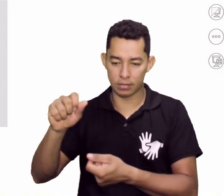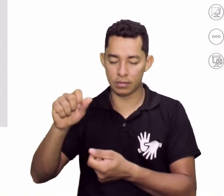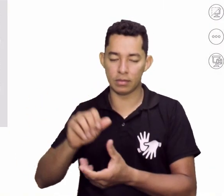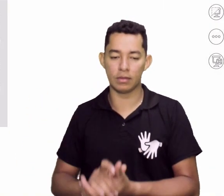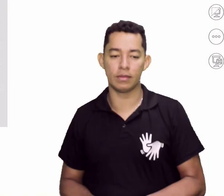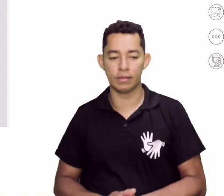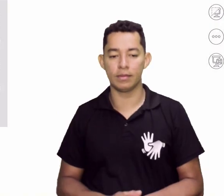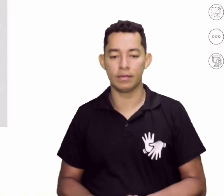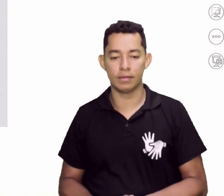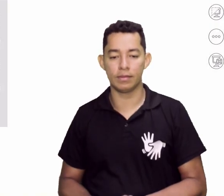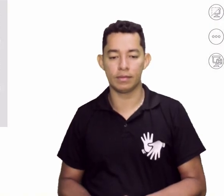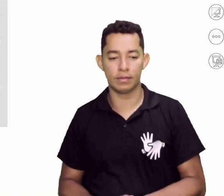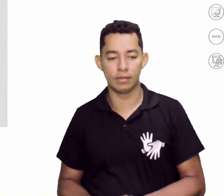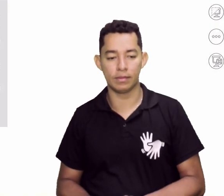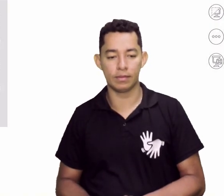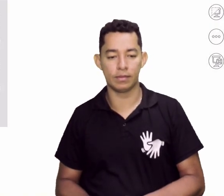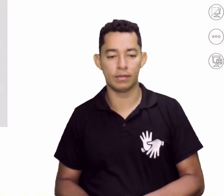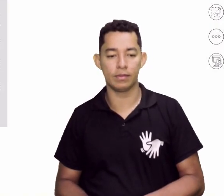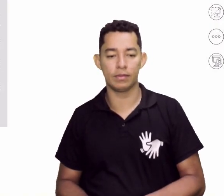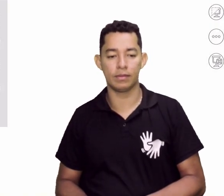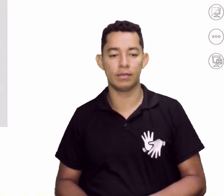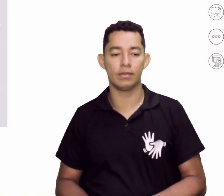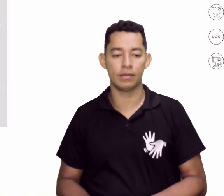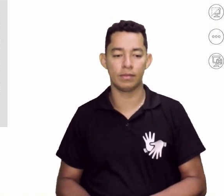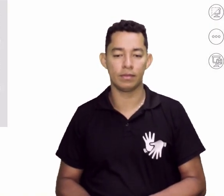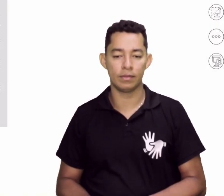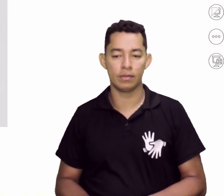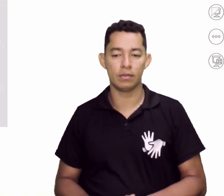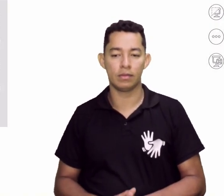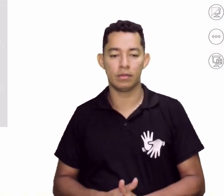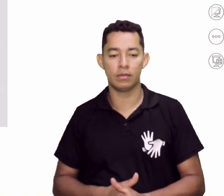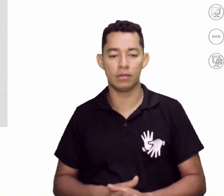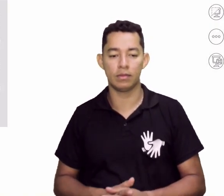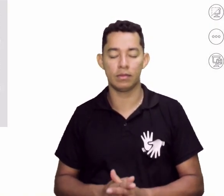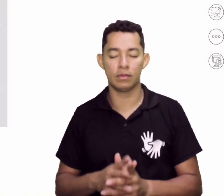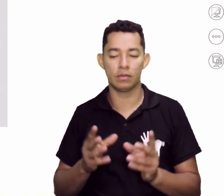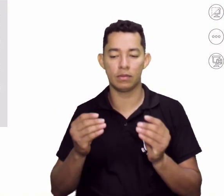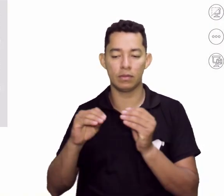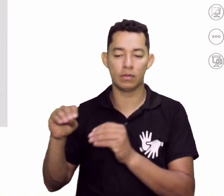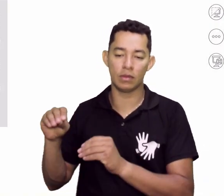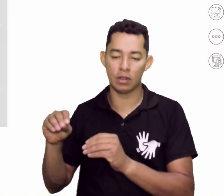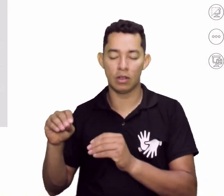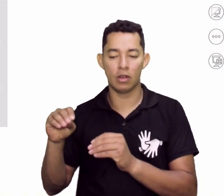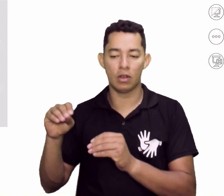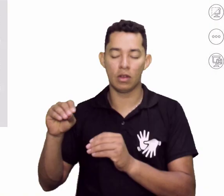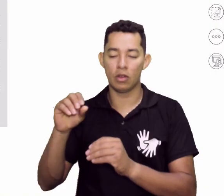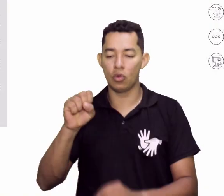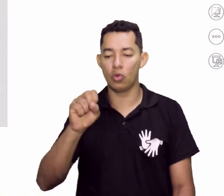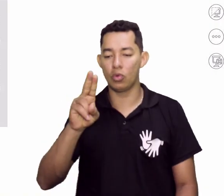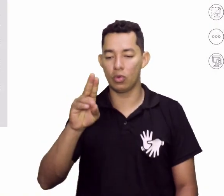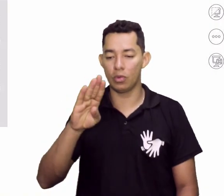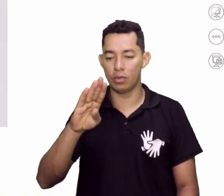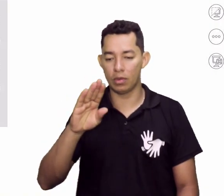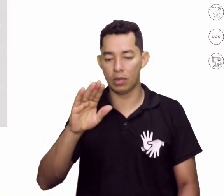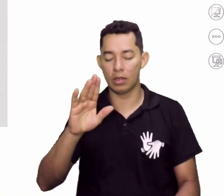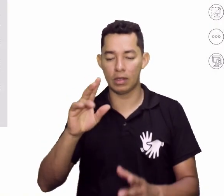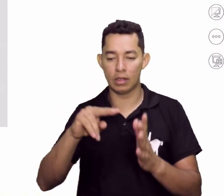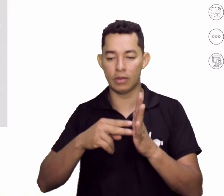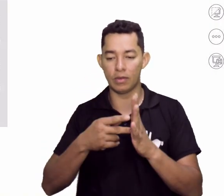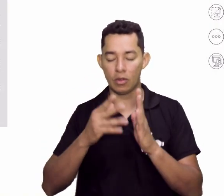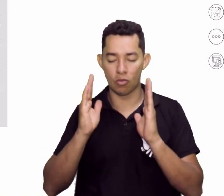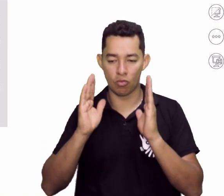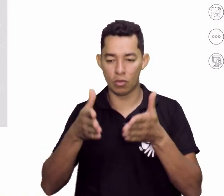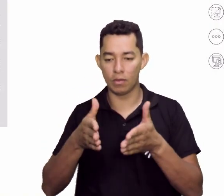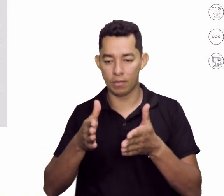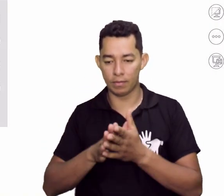Rejeitar a subjetividade, né? Então, se rejeita a subjetividade é porque é mais objetivo, é